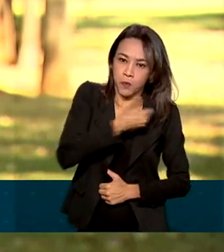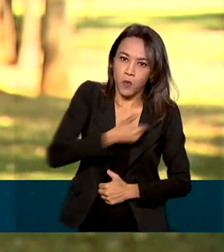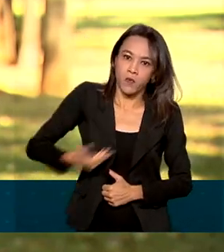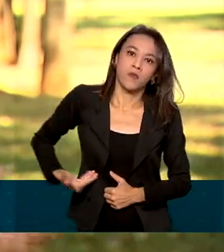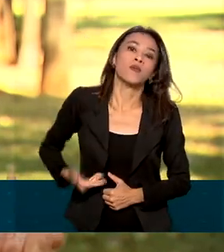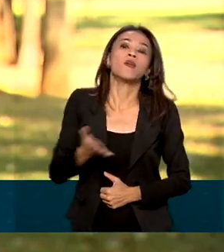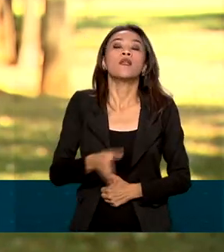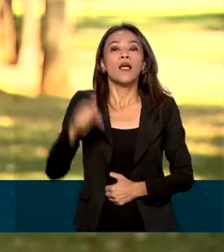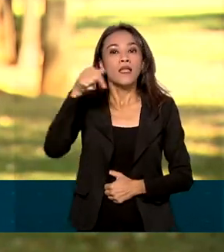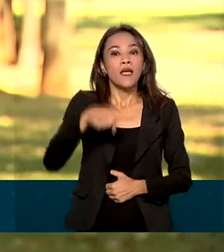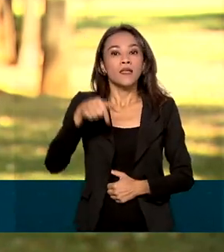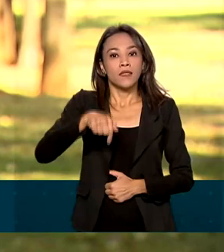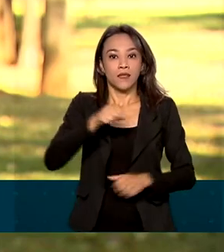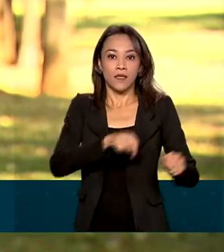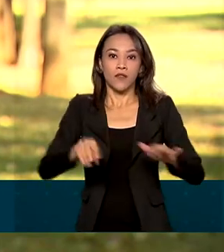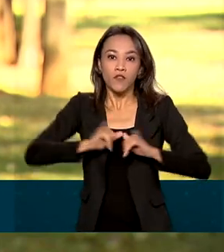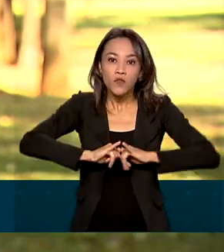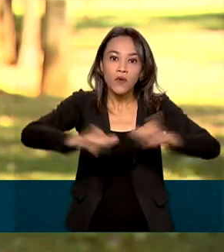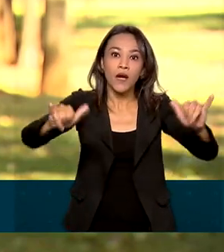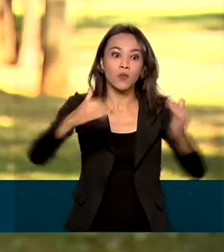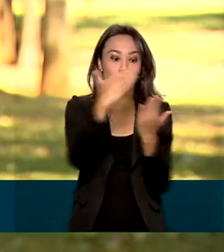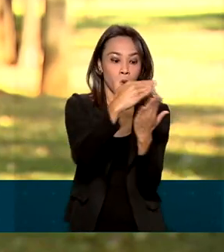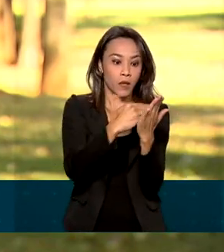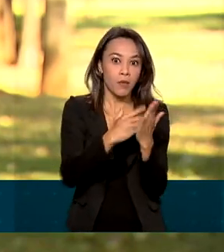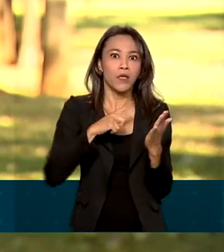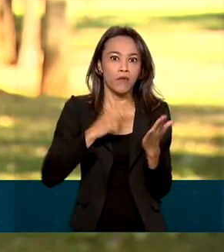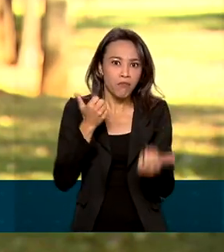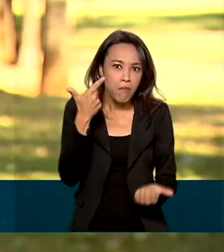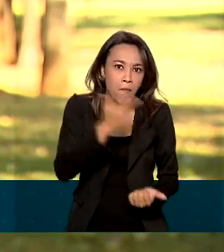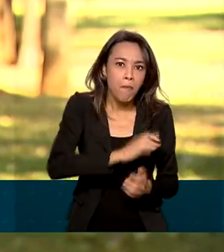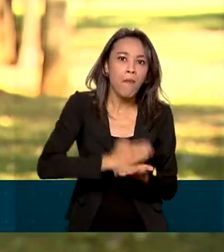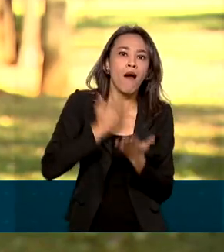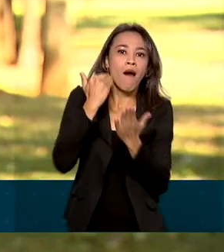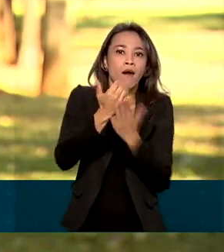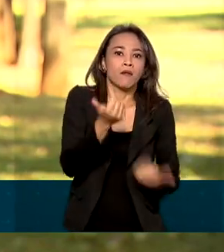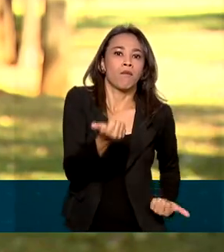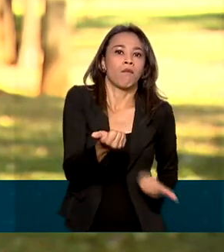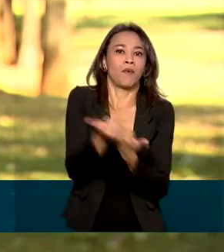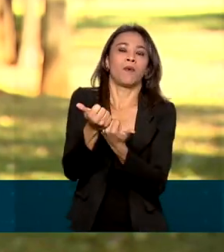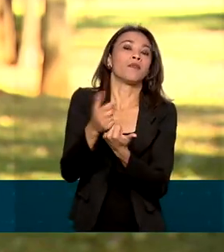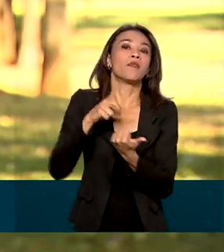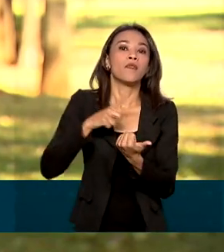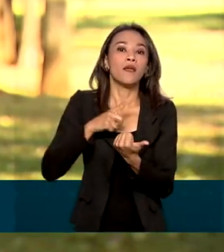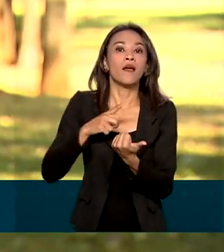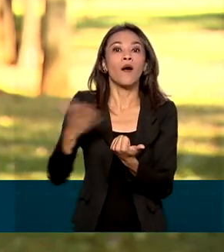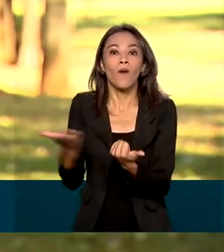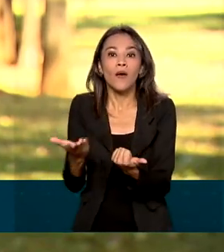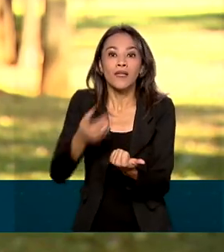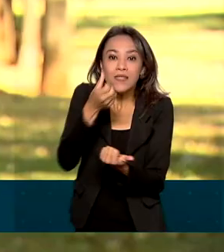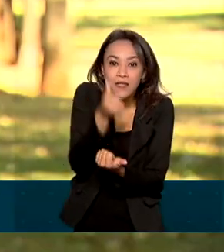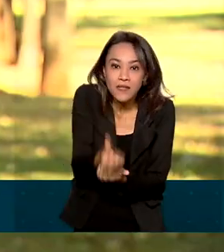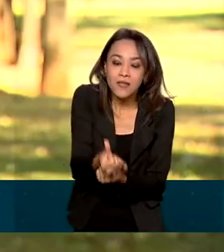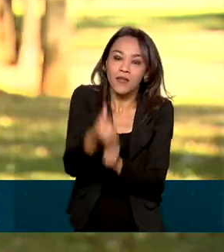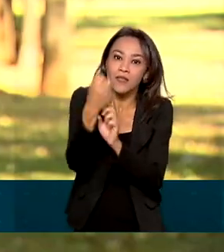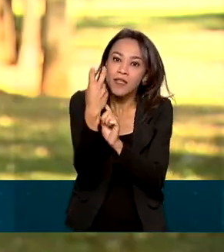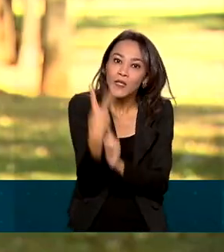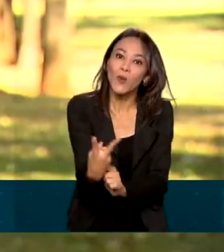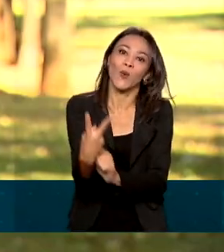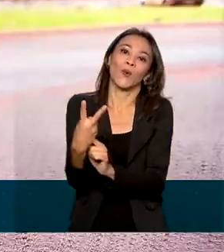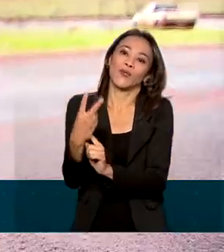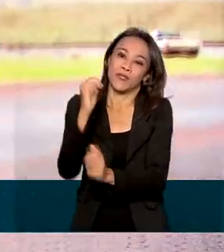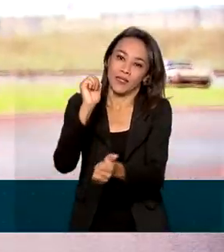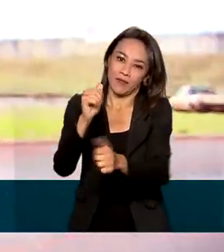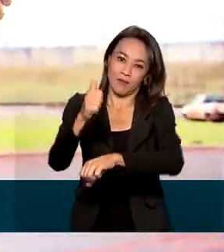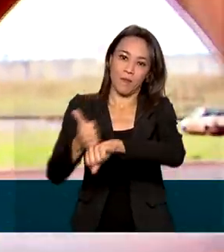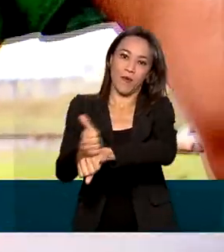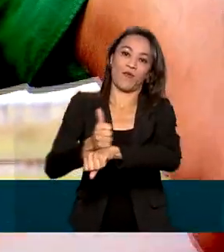publicação no diário oficial o programa foi ampliado com isso o benefício agora alcançar a mais 62 atletas de ponta